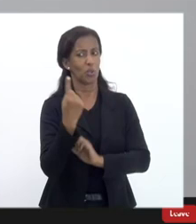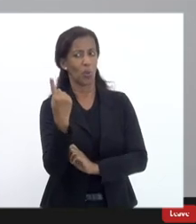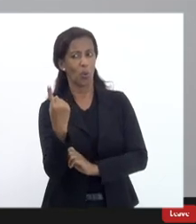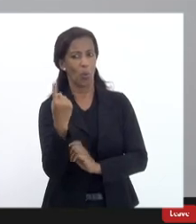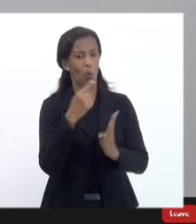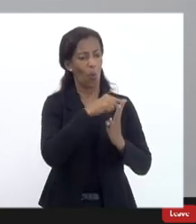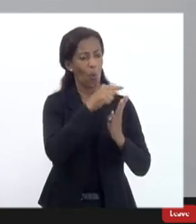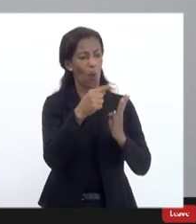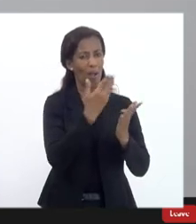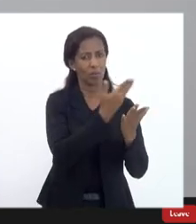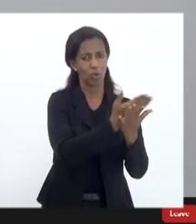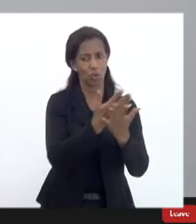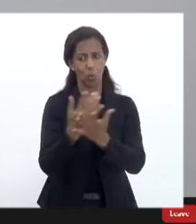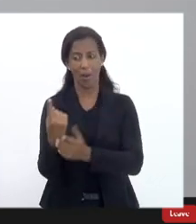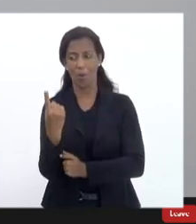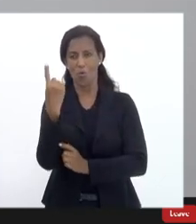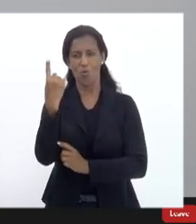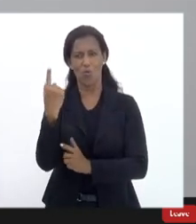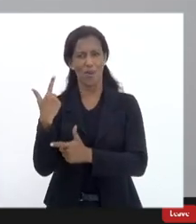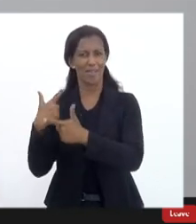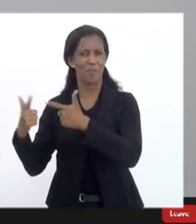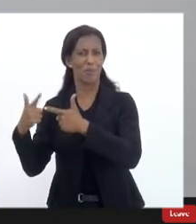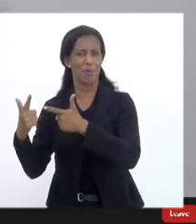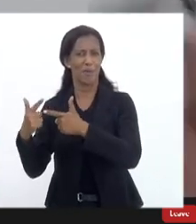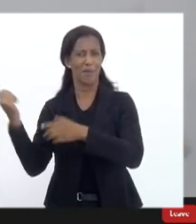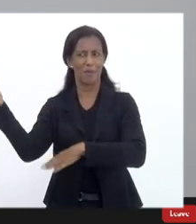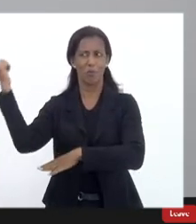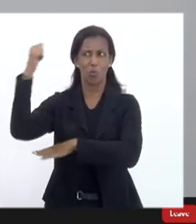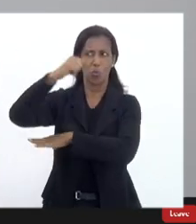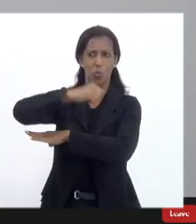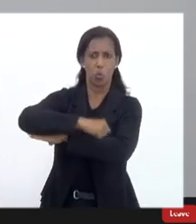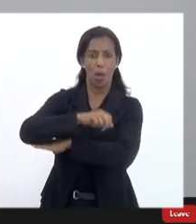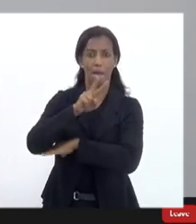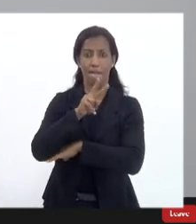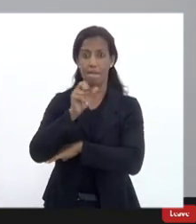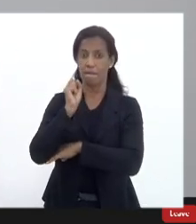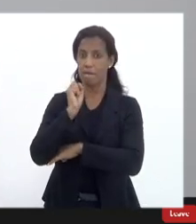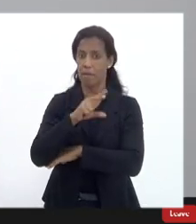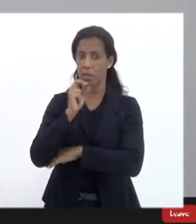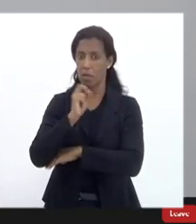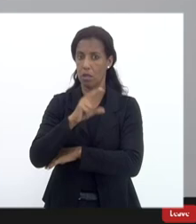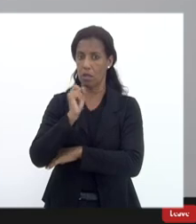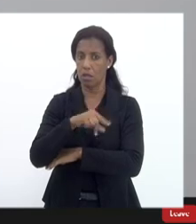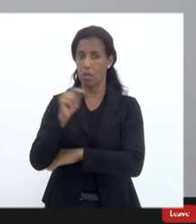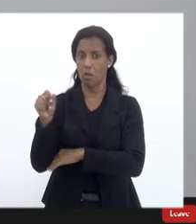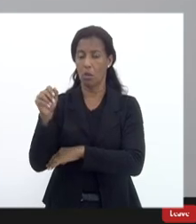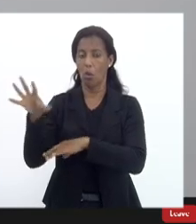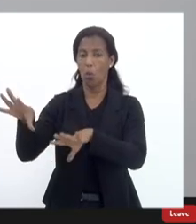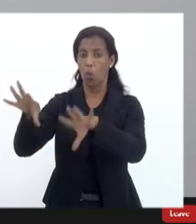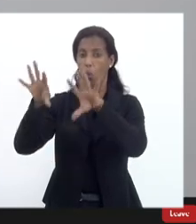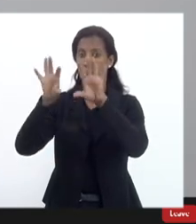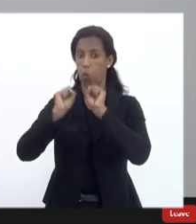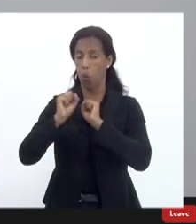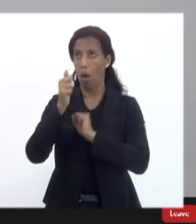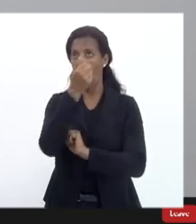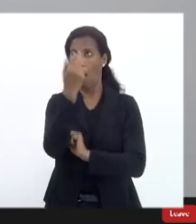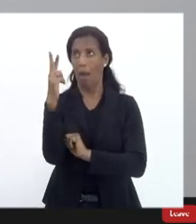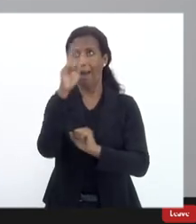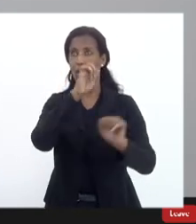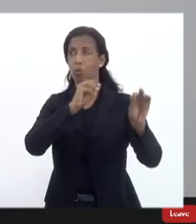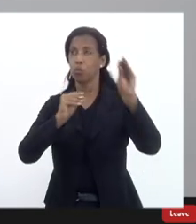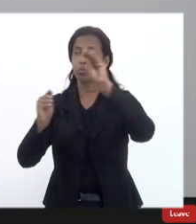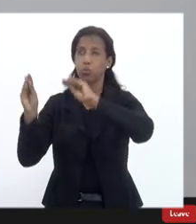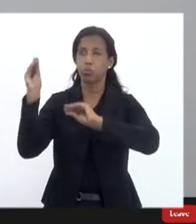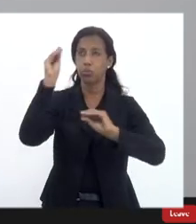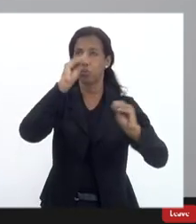escolas tem problemas expressivos de ventilação, e esse vírus é um vírus, como já se disse aqui, de transmissão aérea, portanto